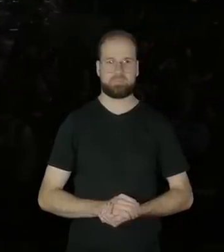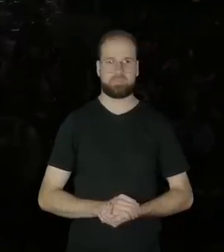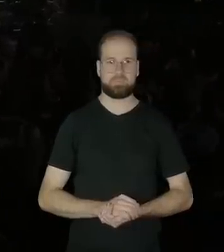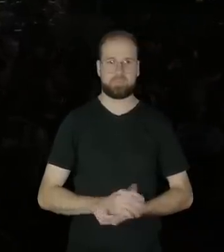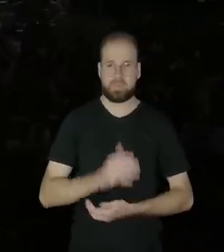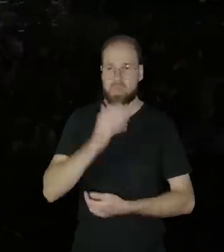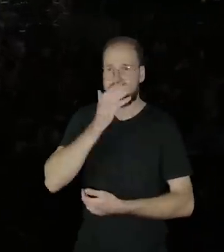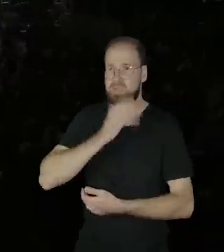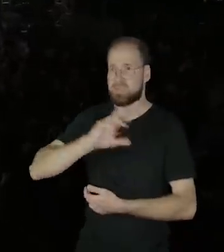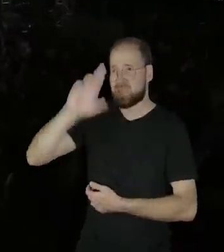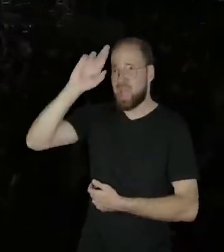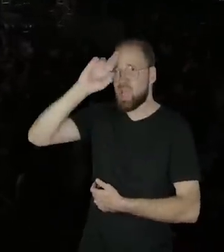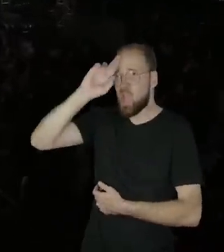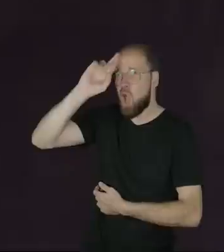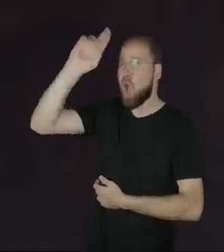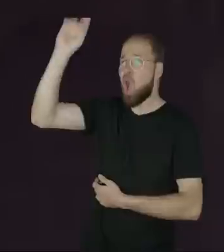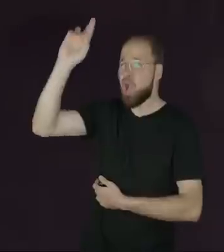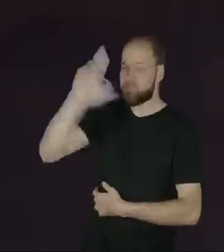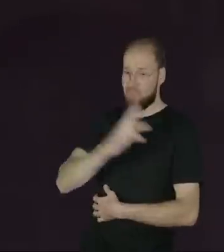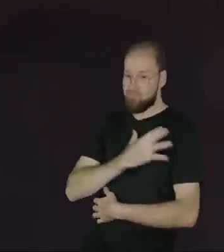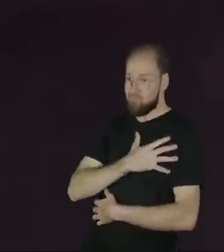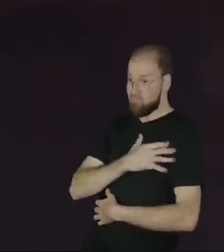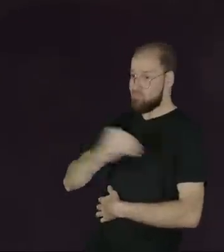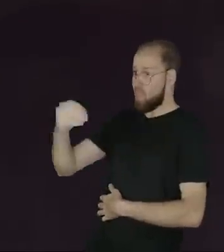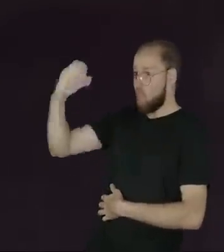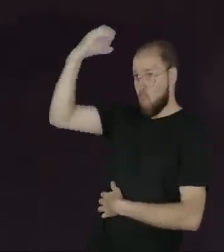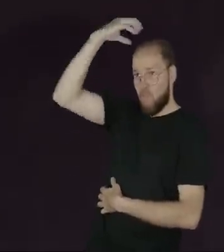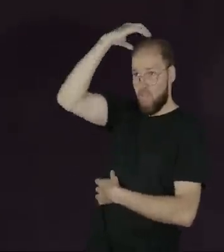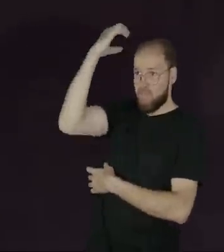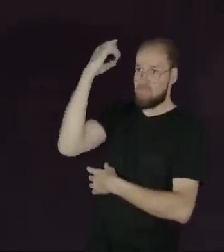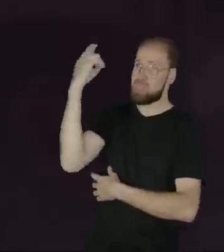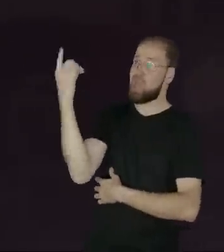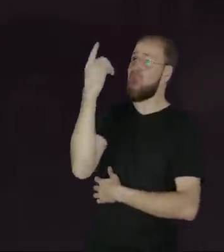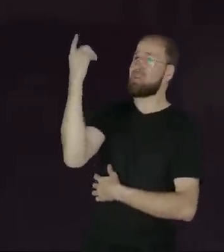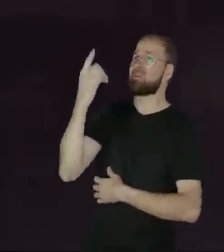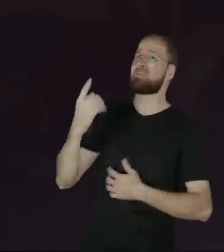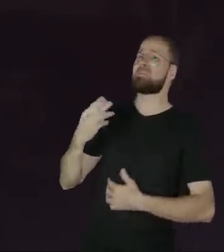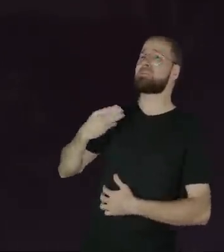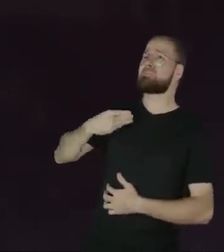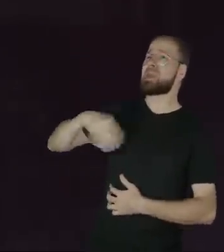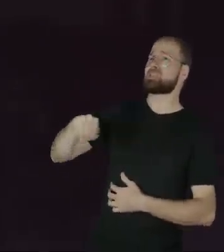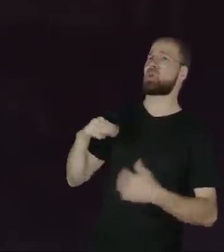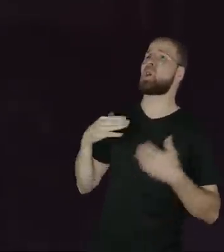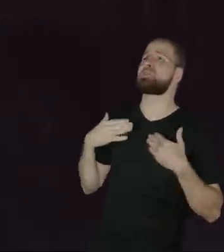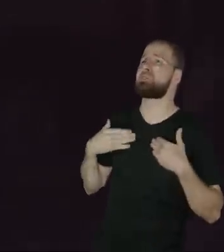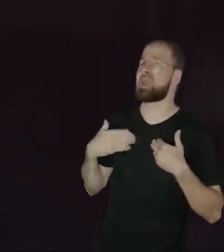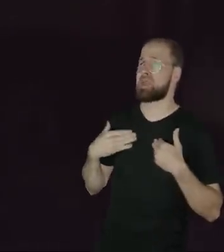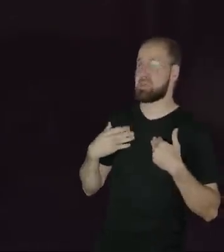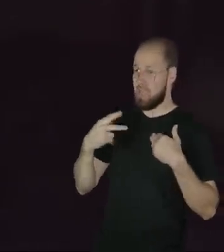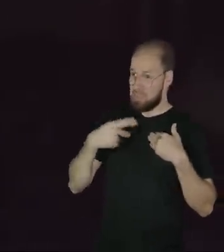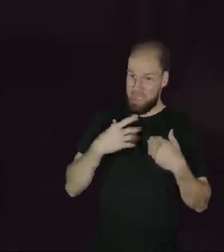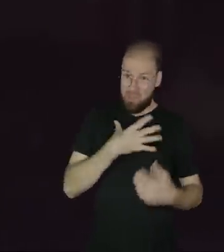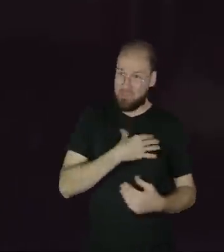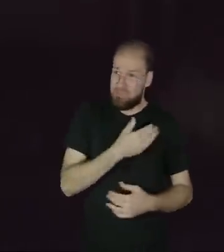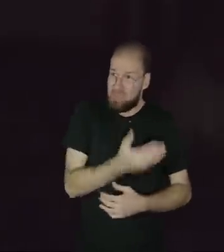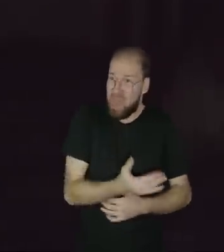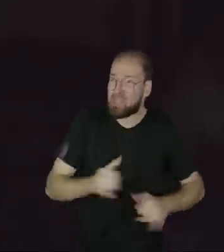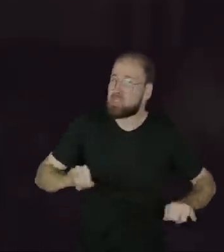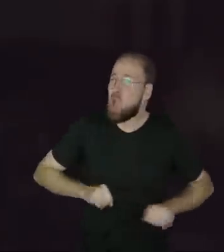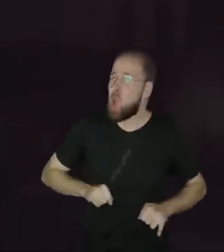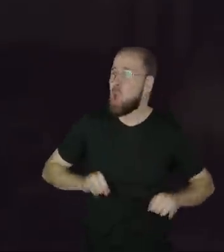Senhor, filho de Davi, tenha misericórdia de mim. Minha filha está sofrendo